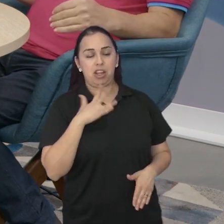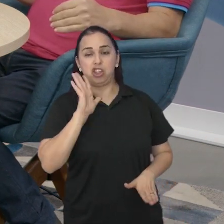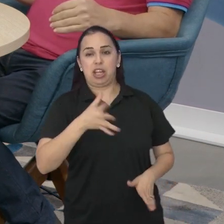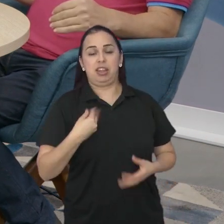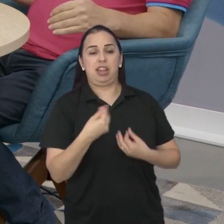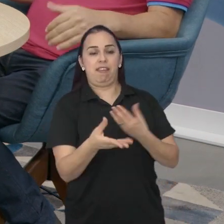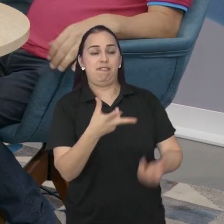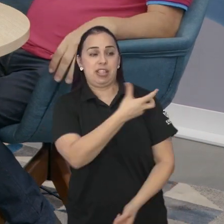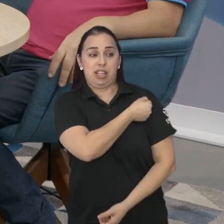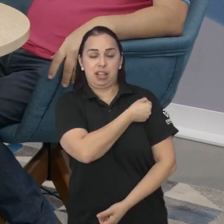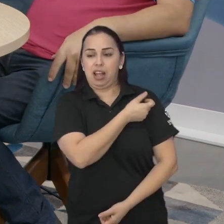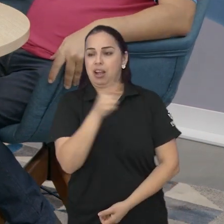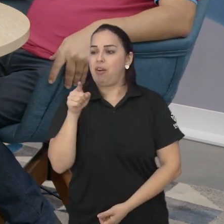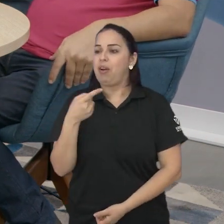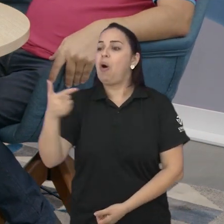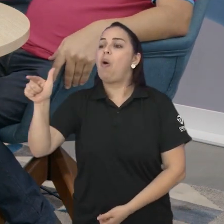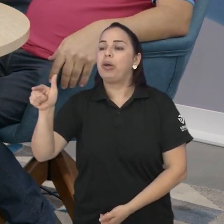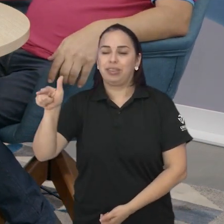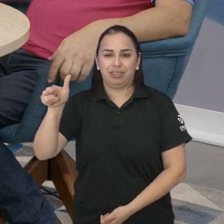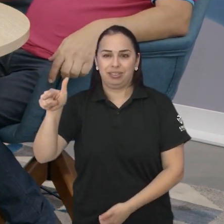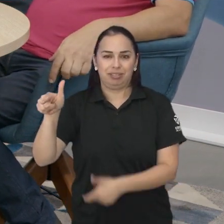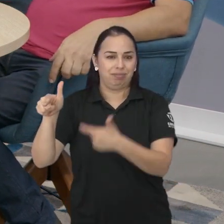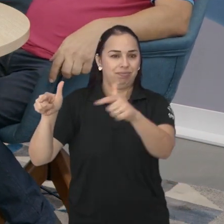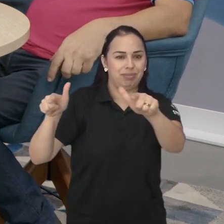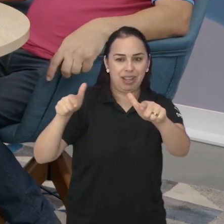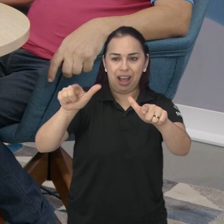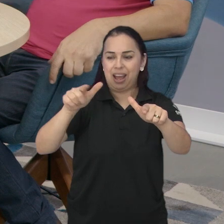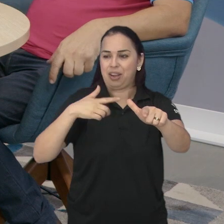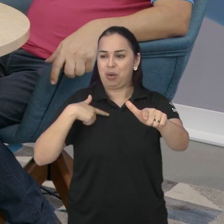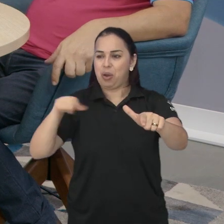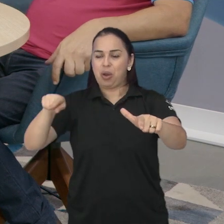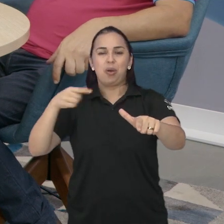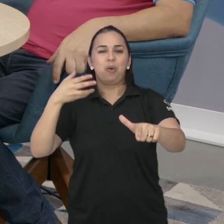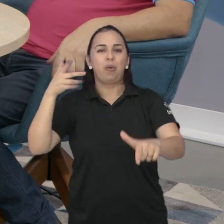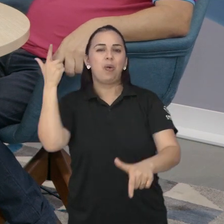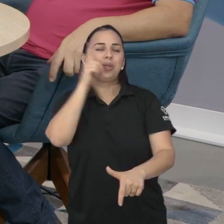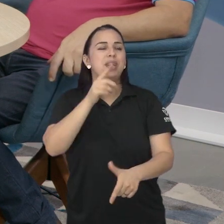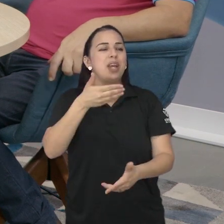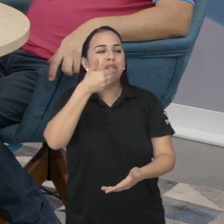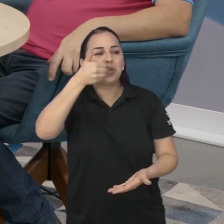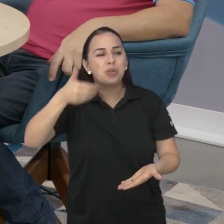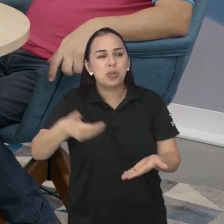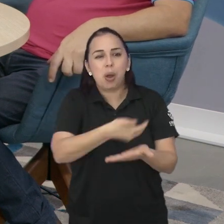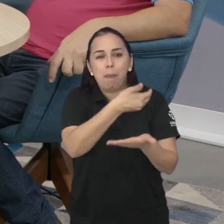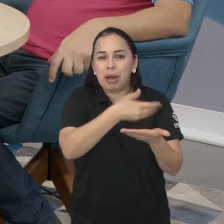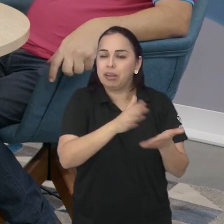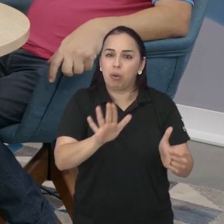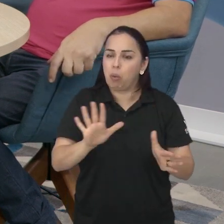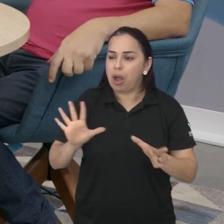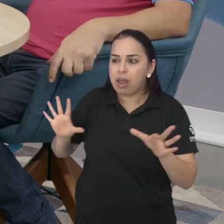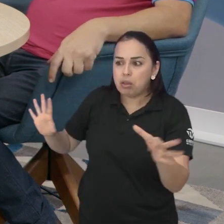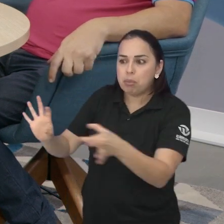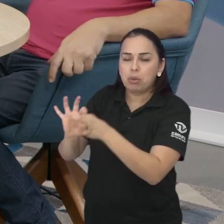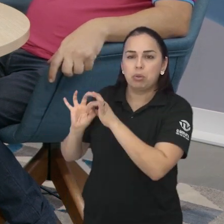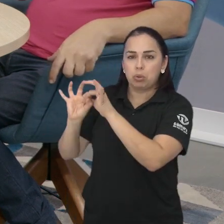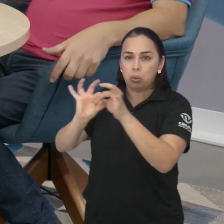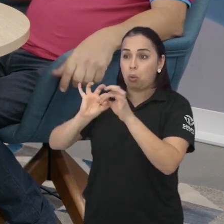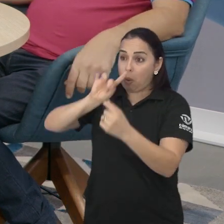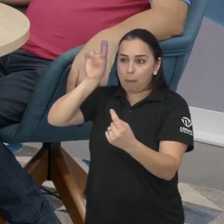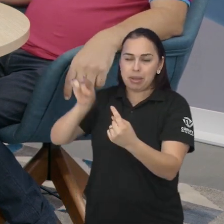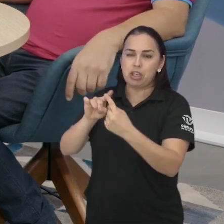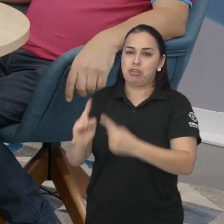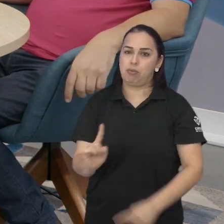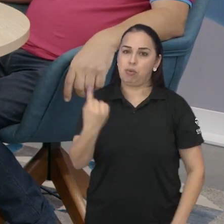do Covid, agora é com você. Ah, não, já consegui a sopa. Ah, não, agora é com você. Não, é todo mundo junto. E com o mesmo